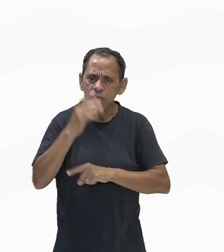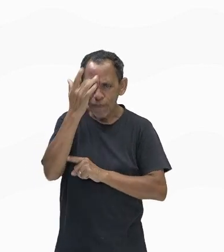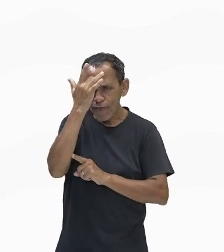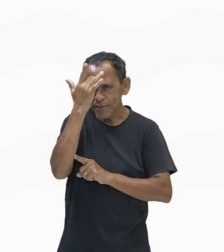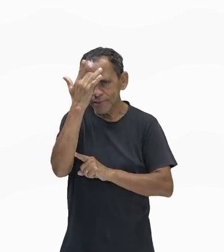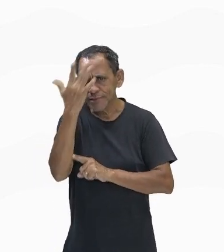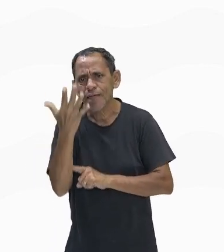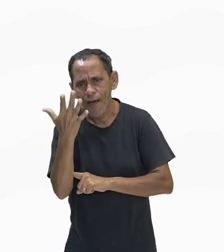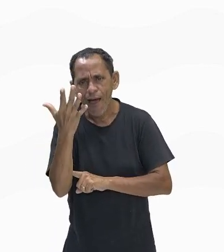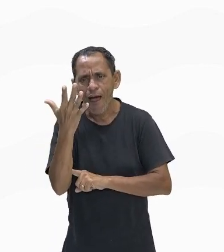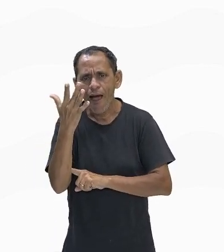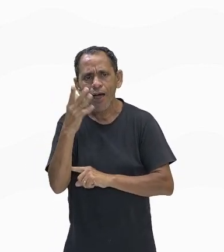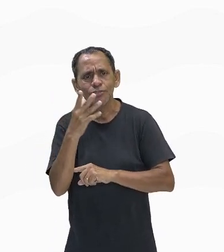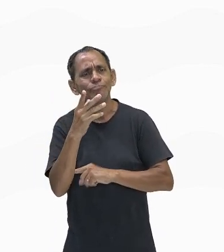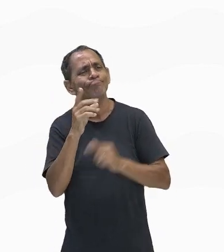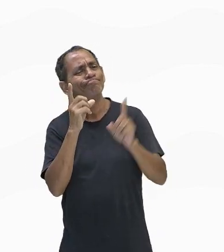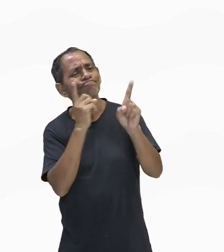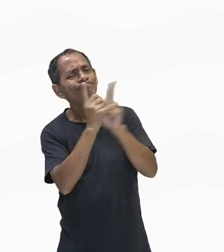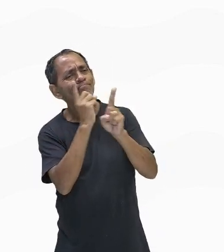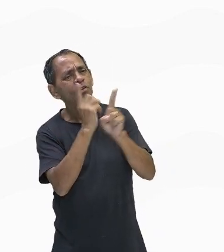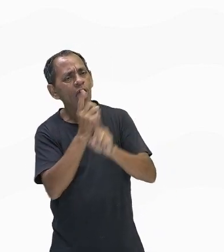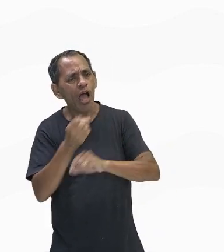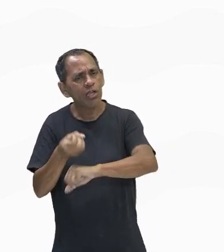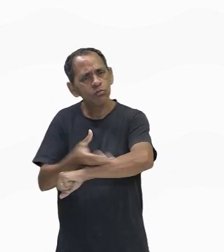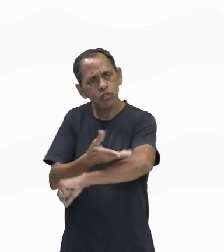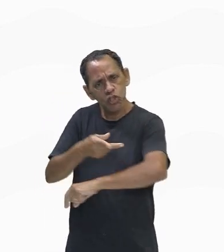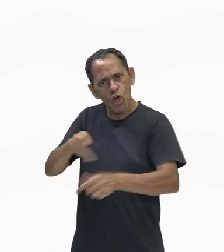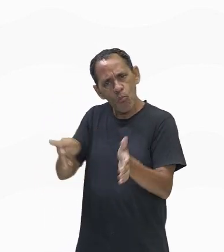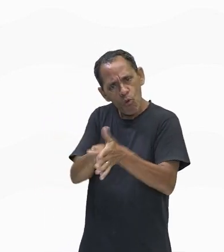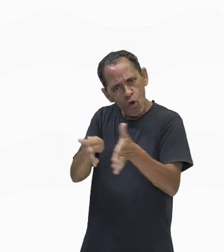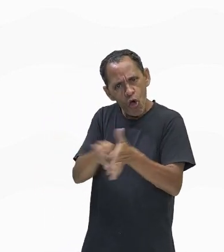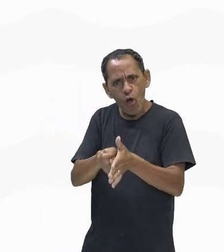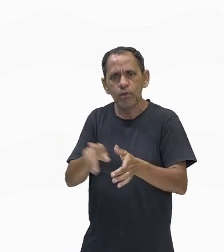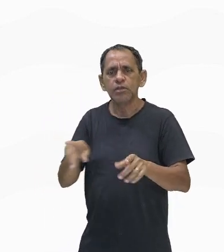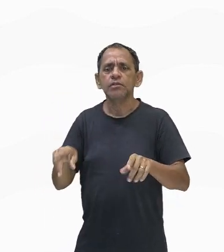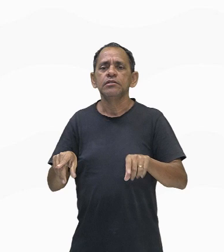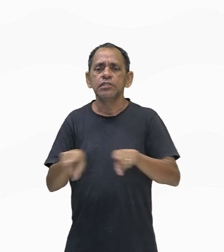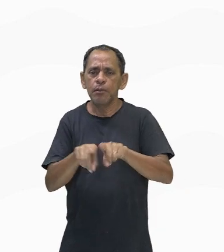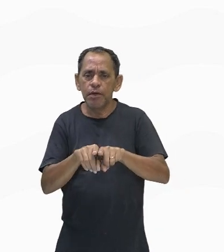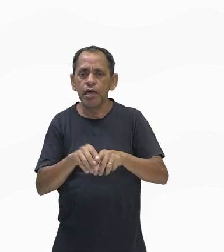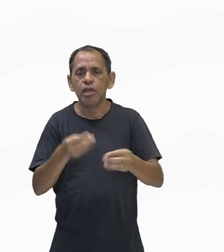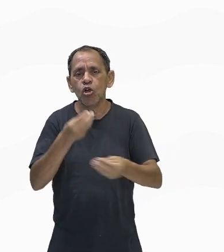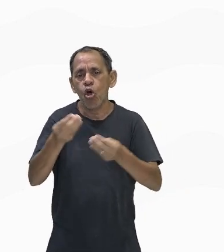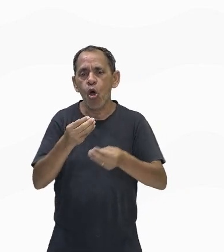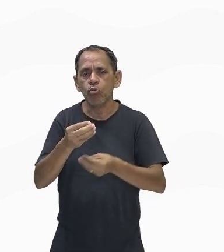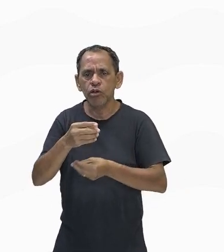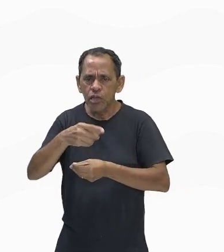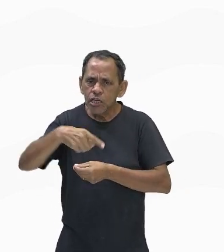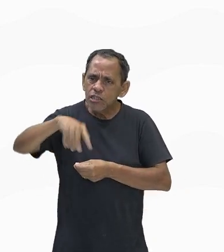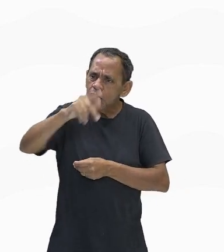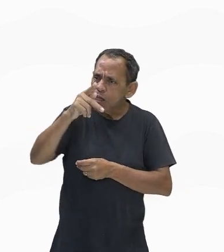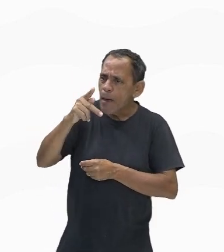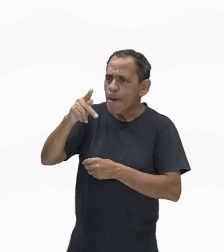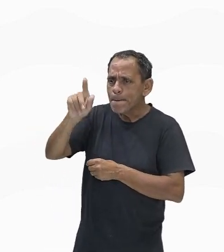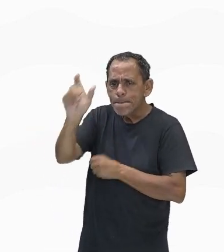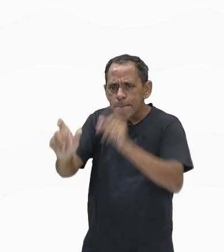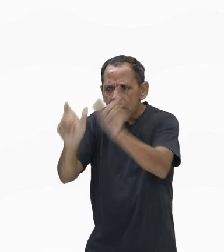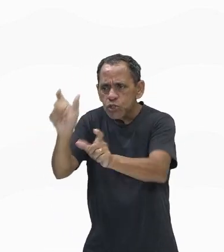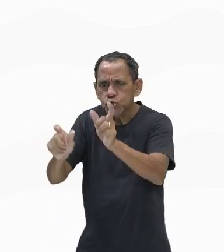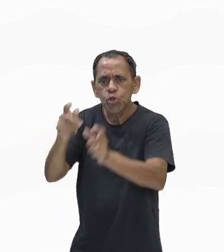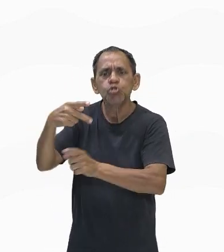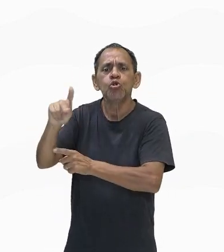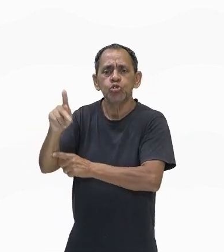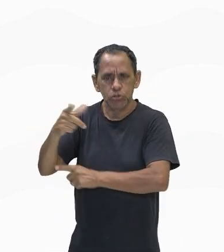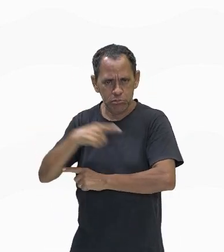próprias emoções e as emoções dos outros, né? Então, quando o nosso ponto são as